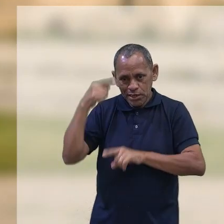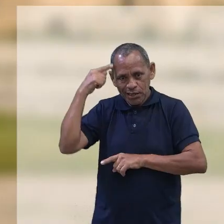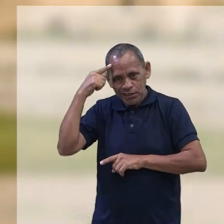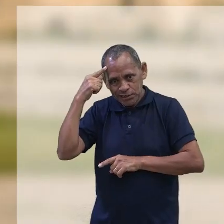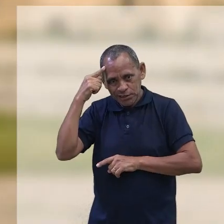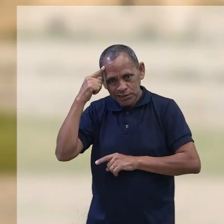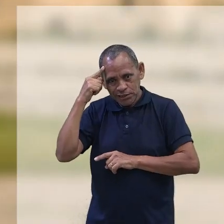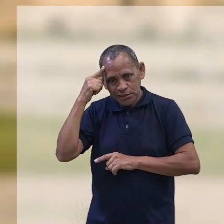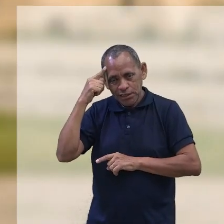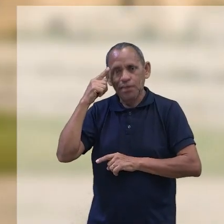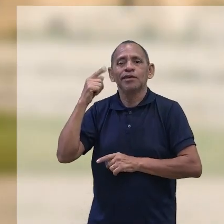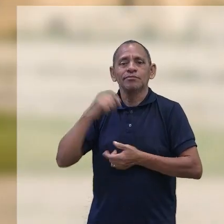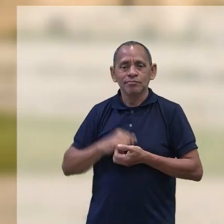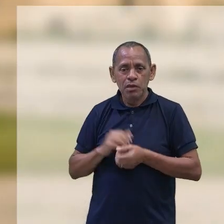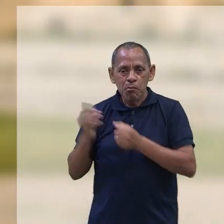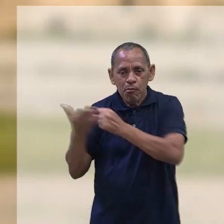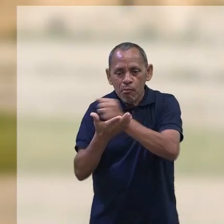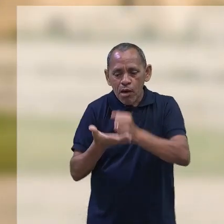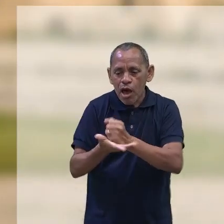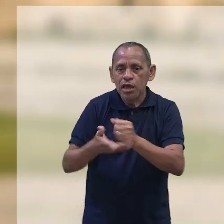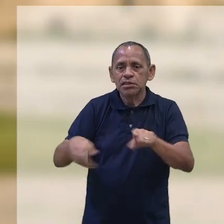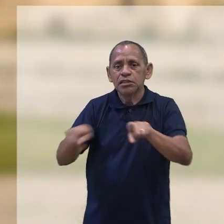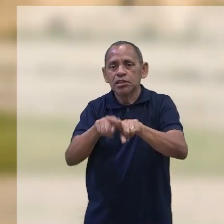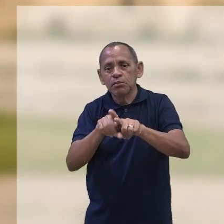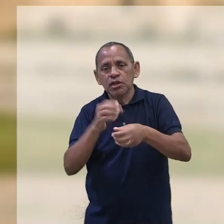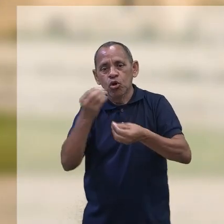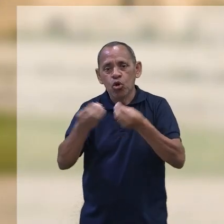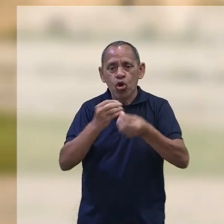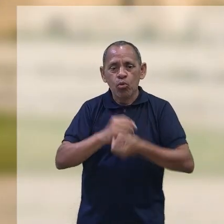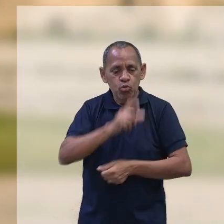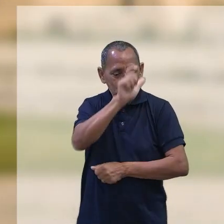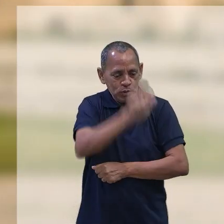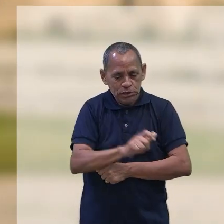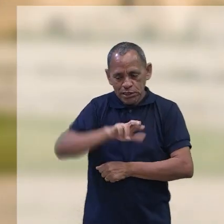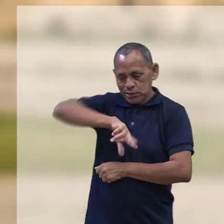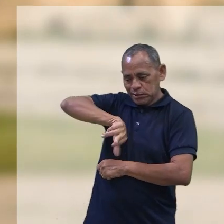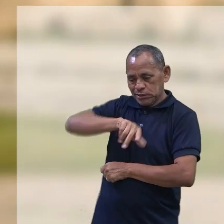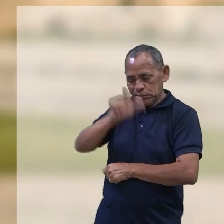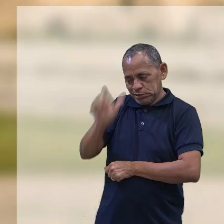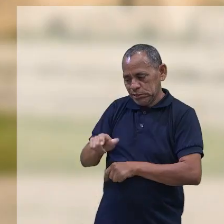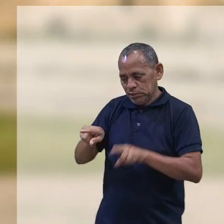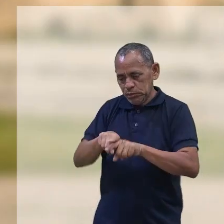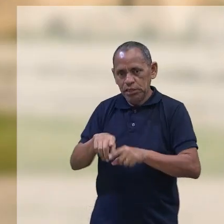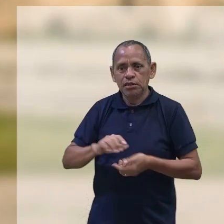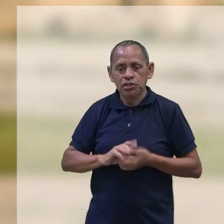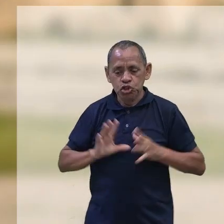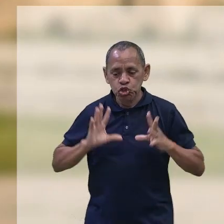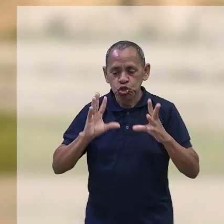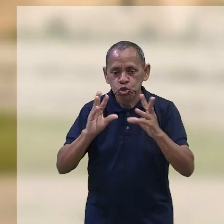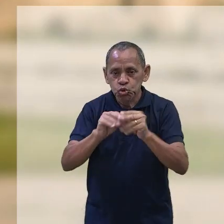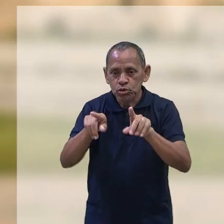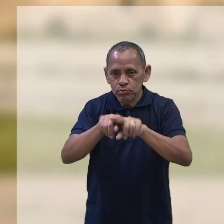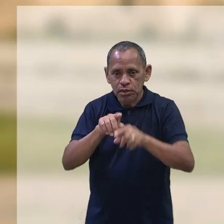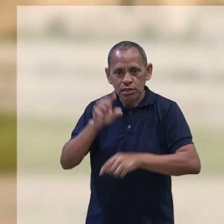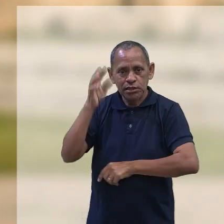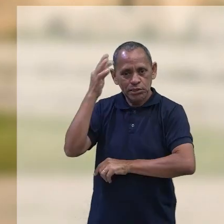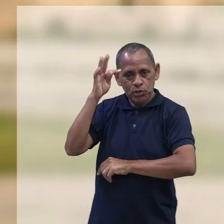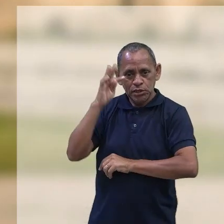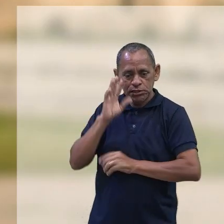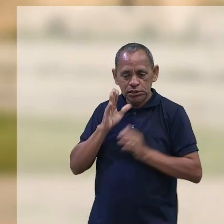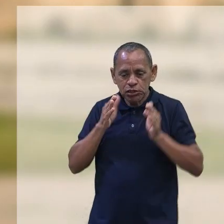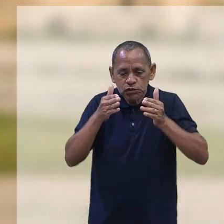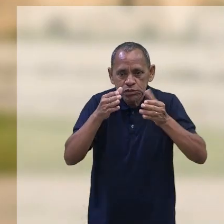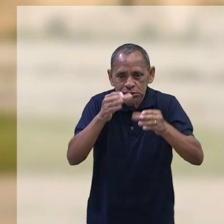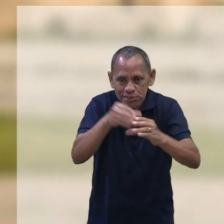ser e do não ser. Essa frase resume toda a teoria central, porque Parmênides dizia que o único